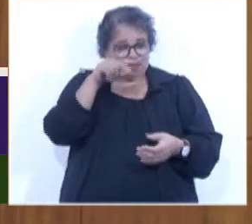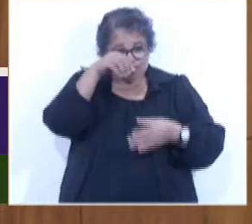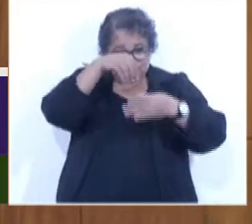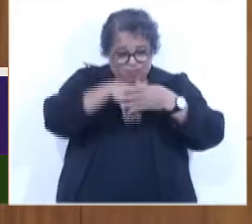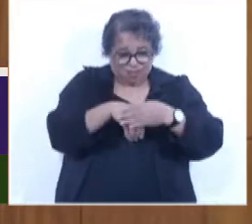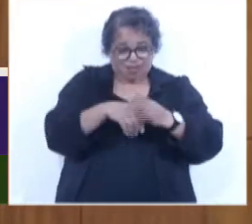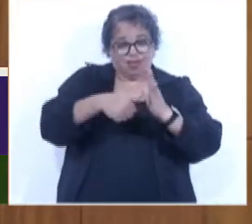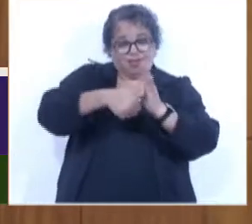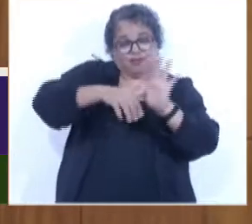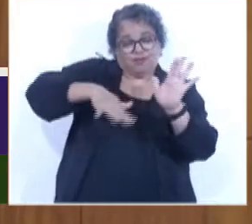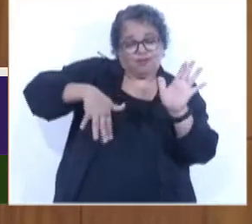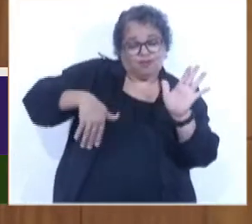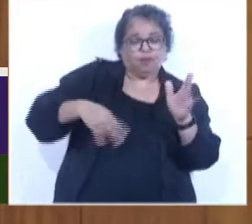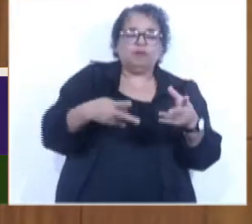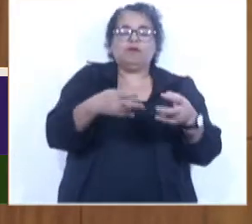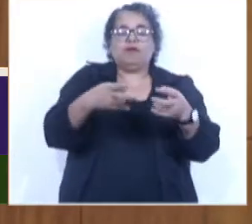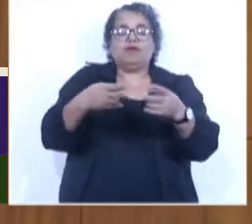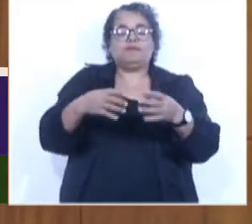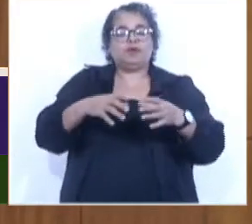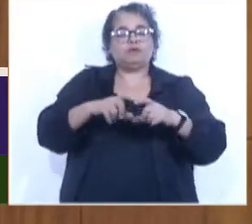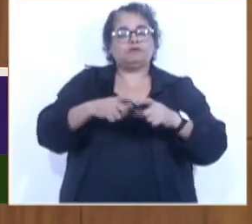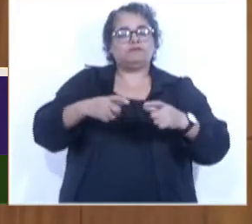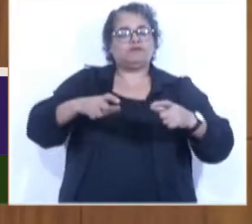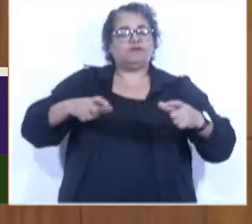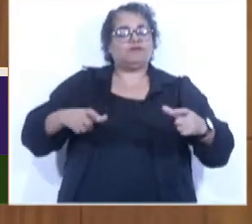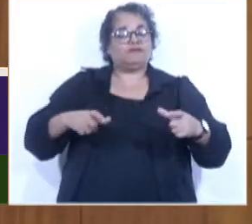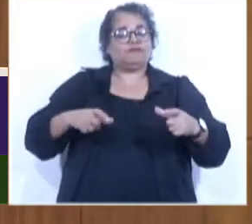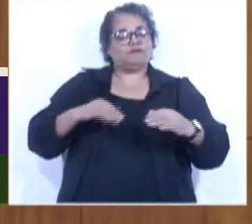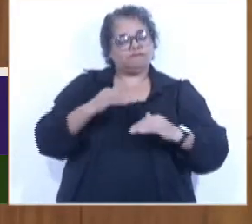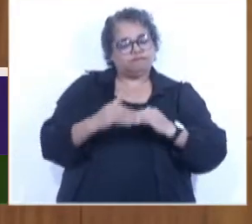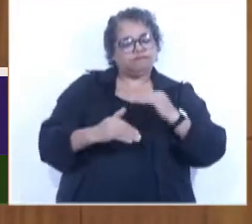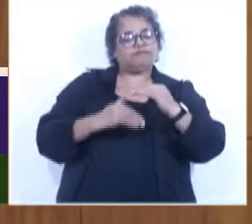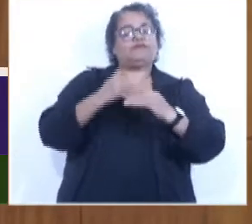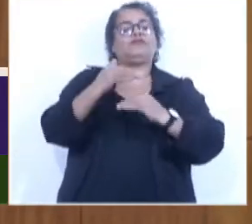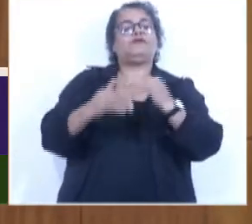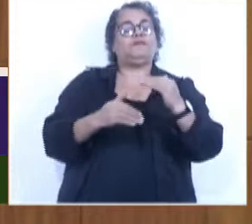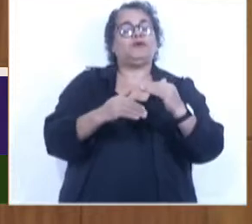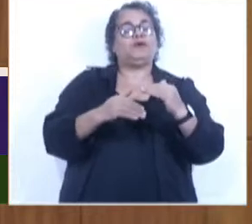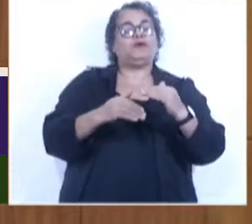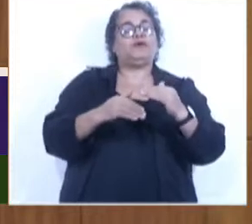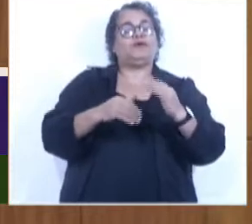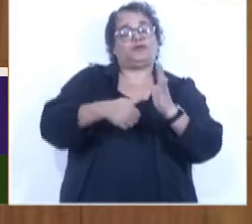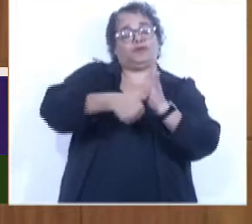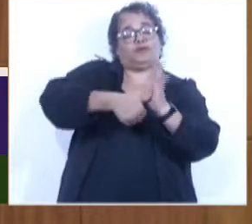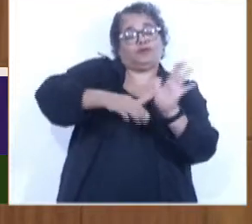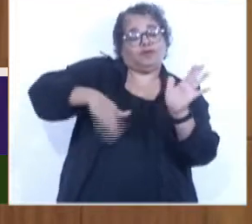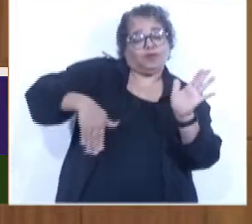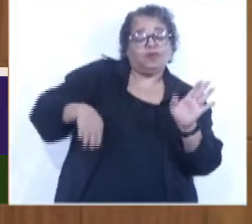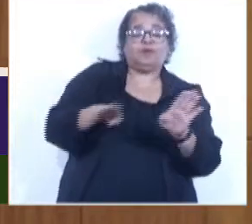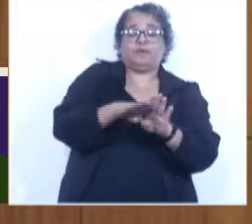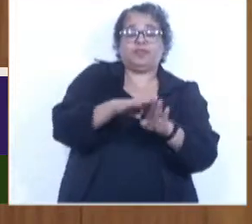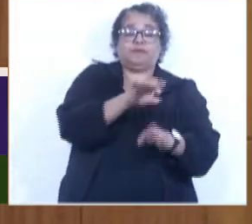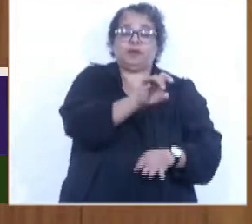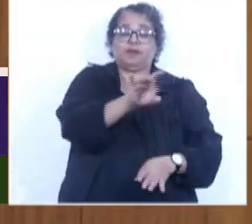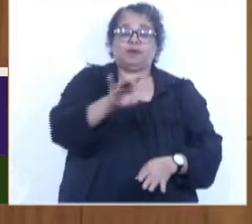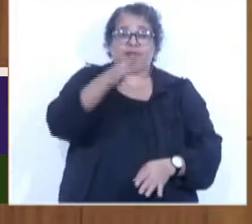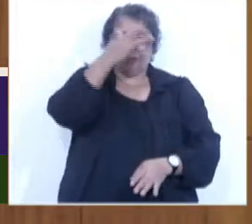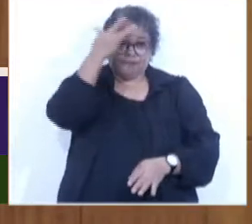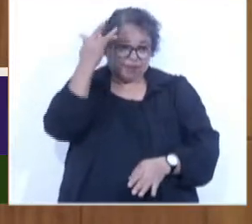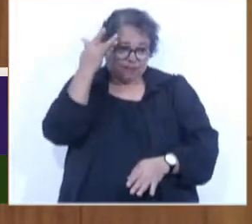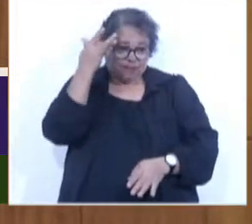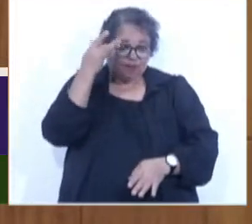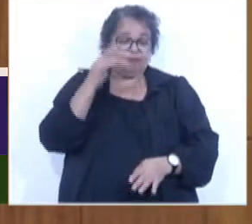crescimento do clube e a gente vê o crescimento das pessoas o praia proporciona tantas alegrias